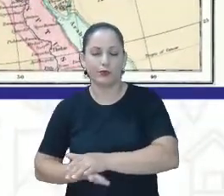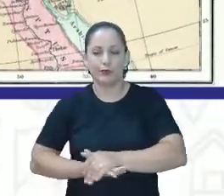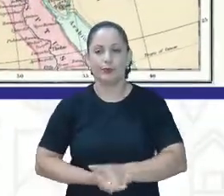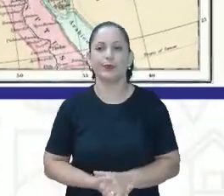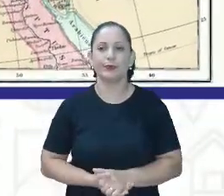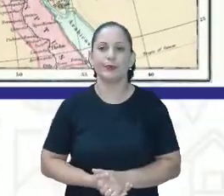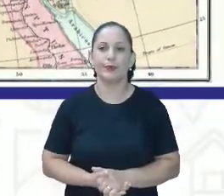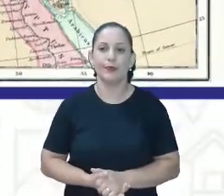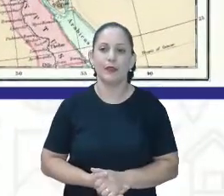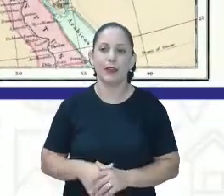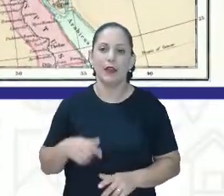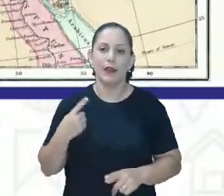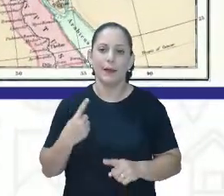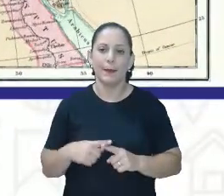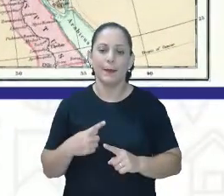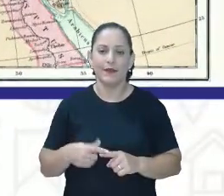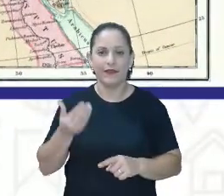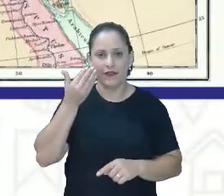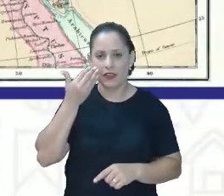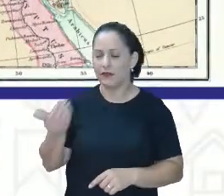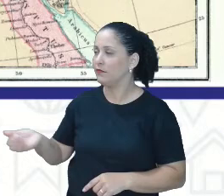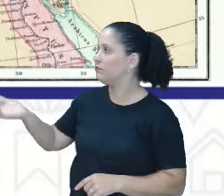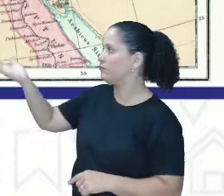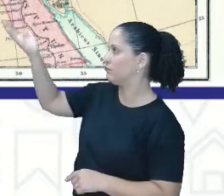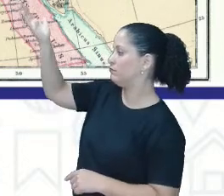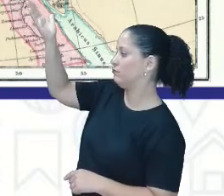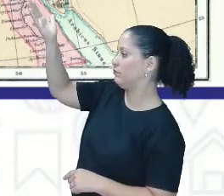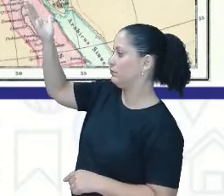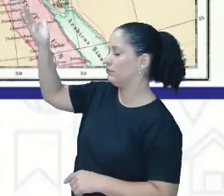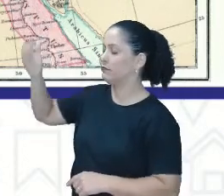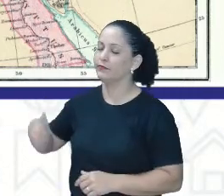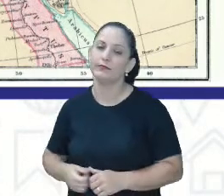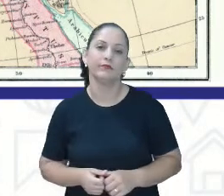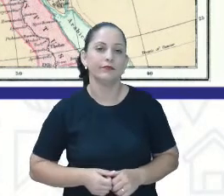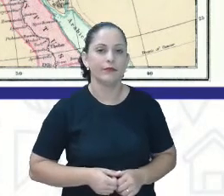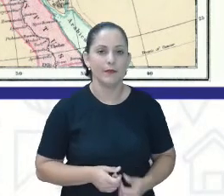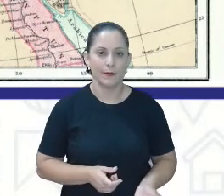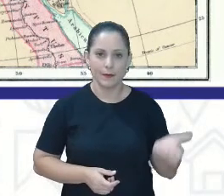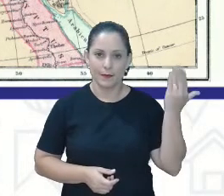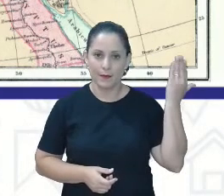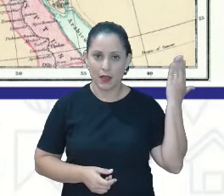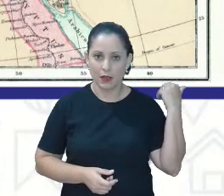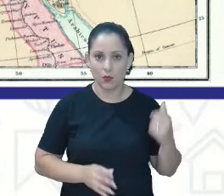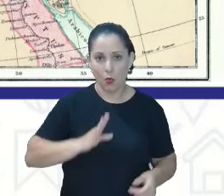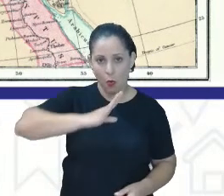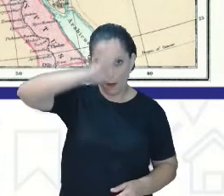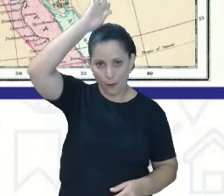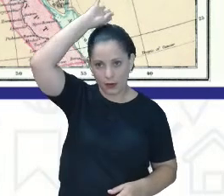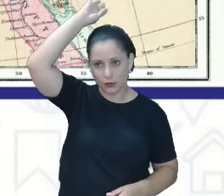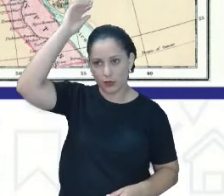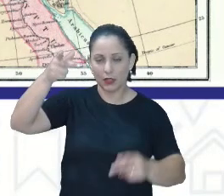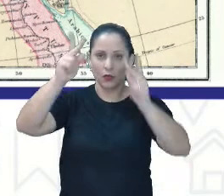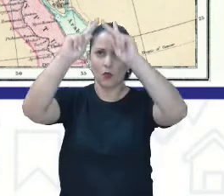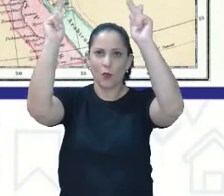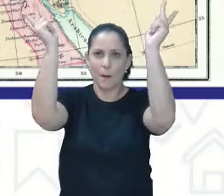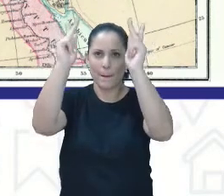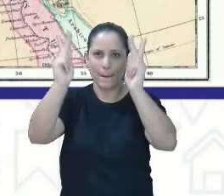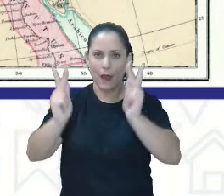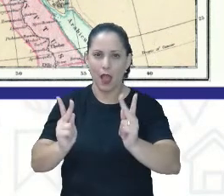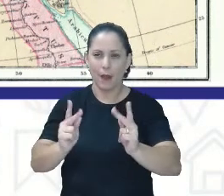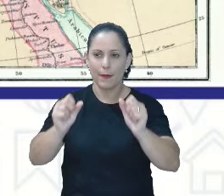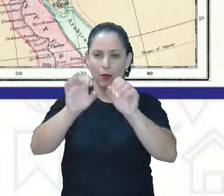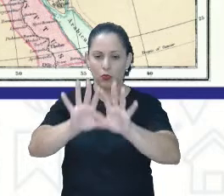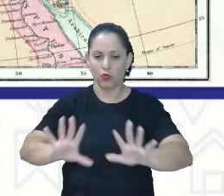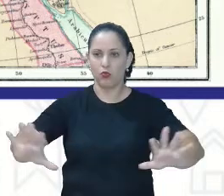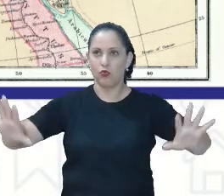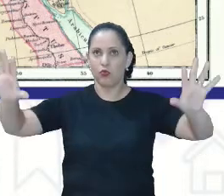aqui a gente tem uma imagem do antigo Império Romano. Então, observa no mapa aqui, toda essa extensão que